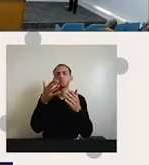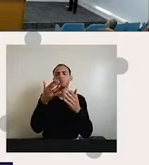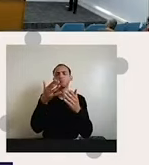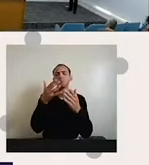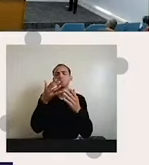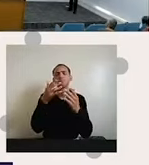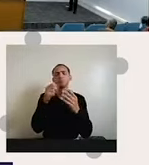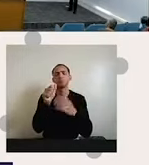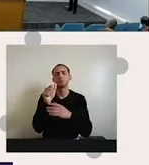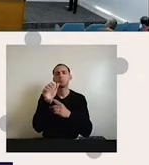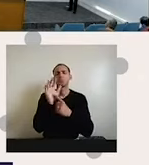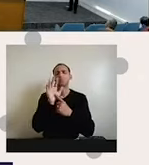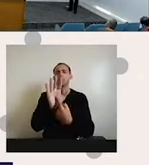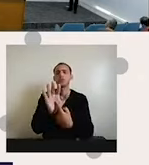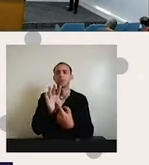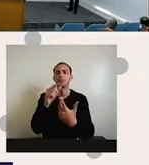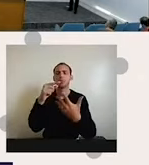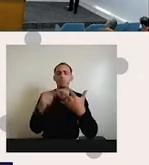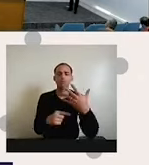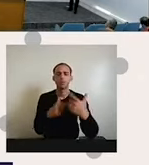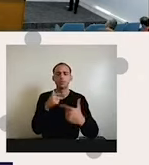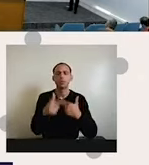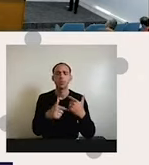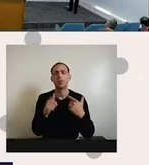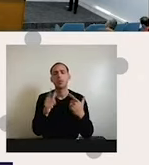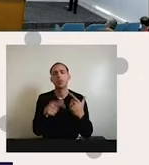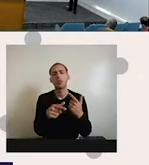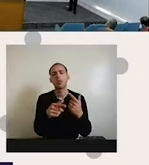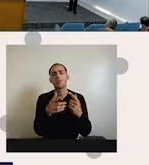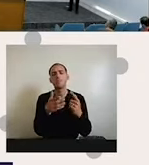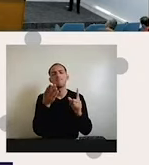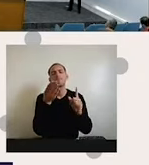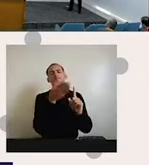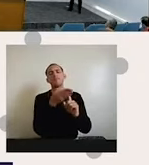trabalho, o perito pode estabelecer ali, porque a pergunta não